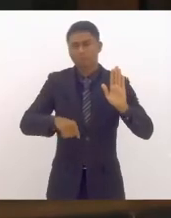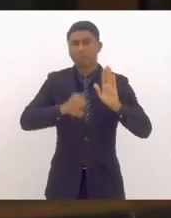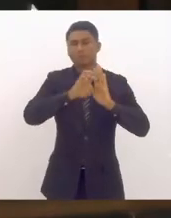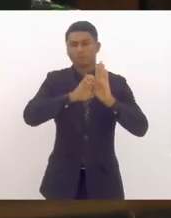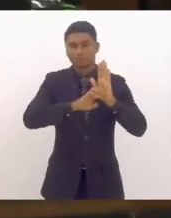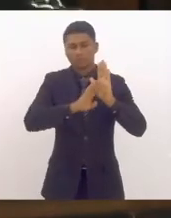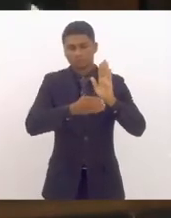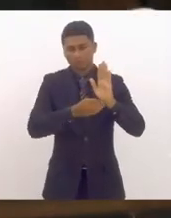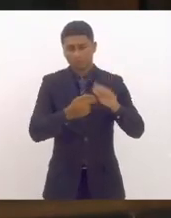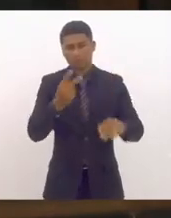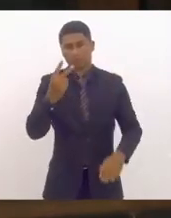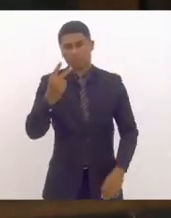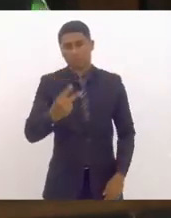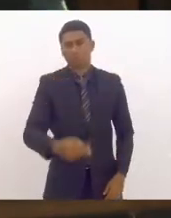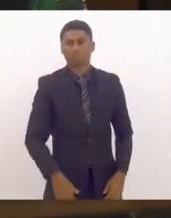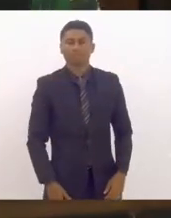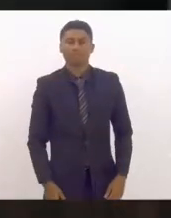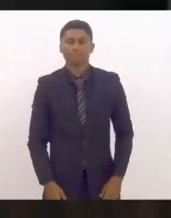emendas.